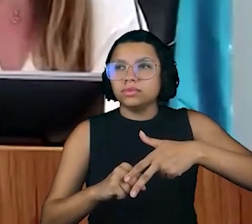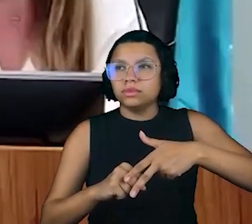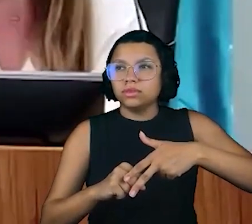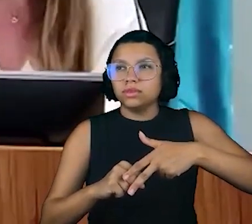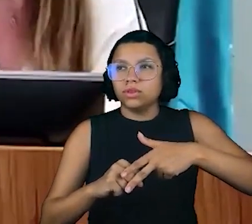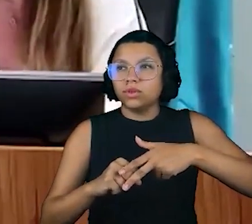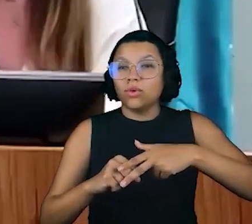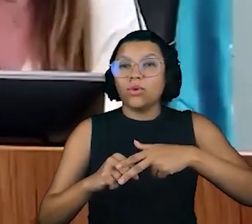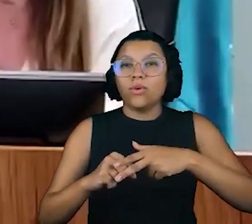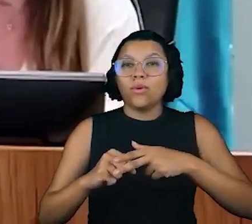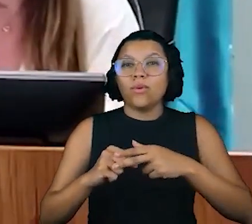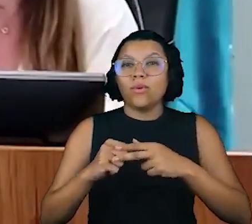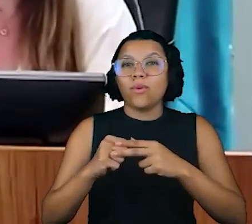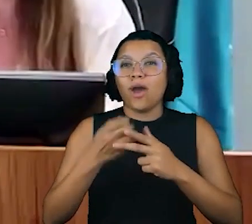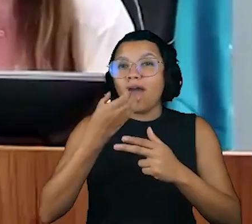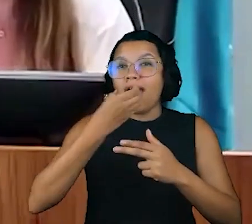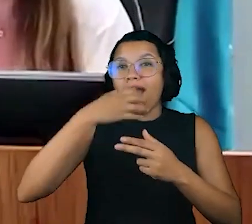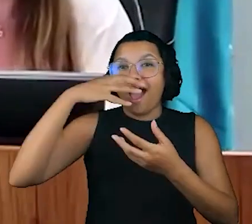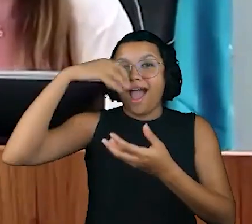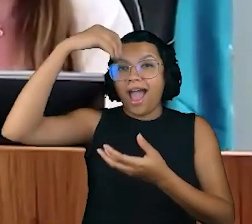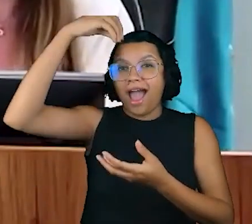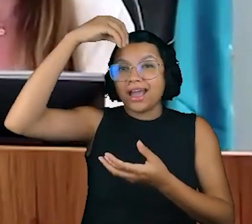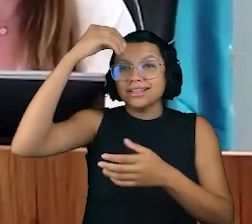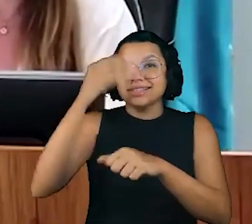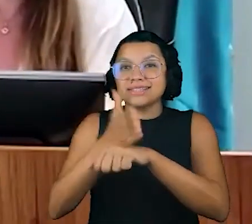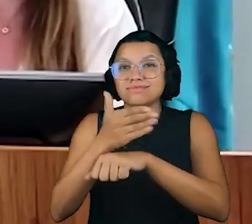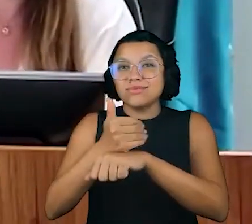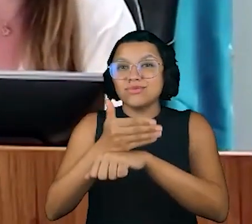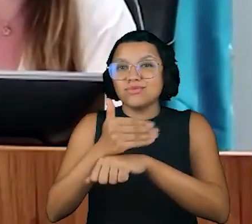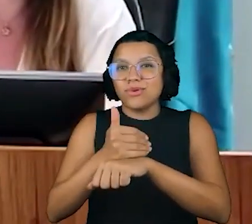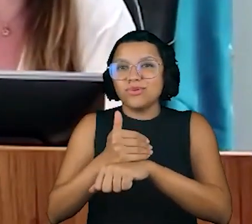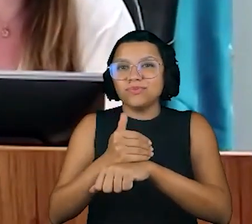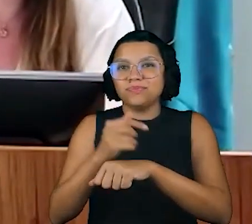Acho que aquele era o único contribuinte que ainda passava fax.